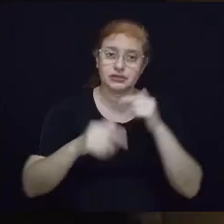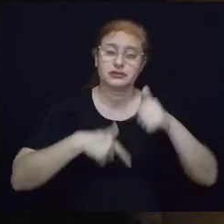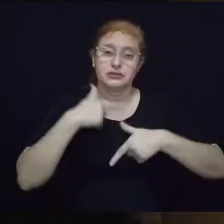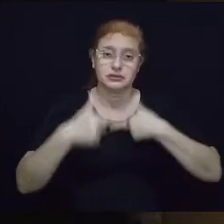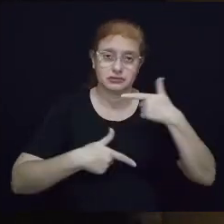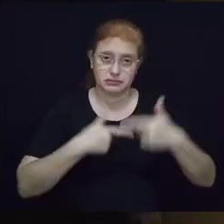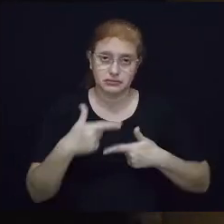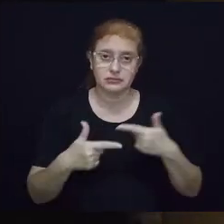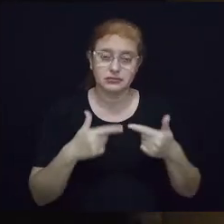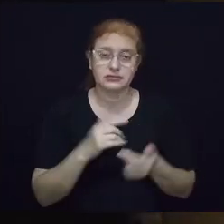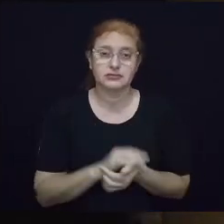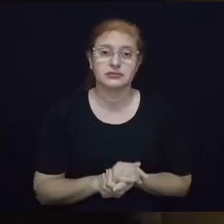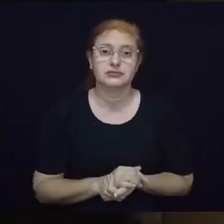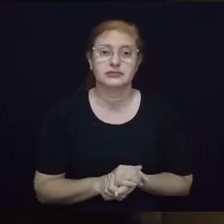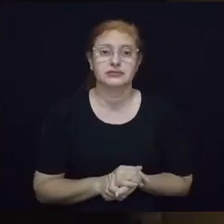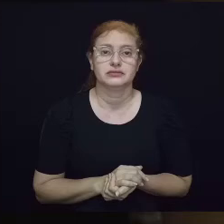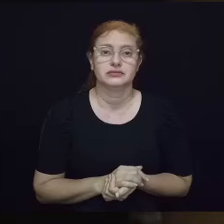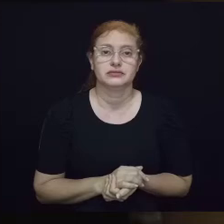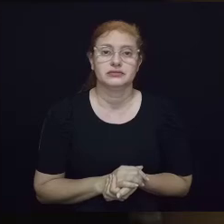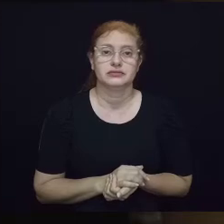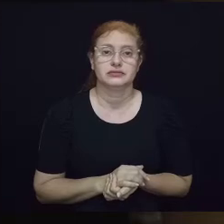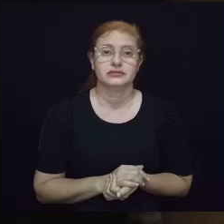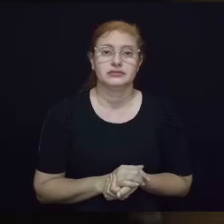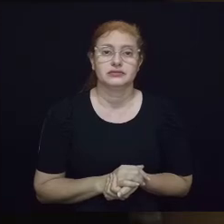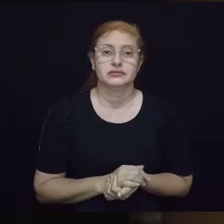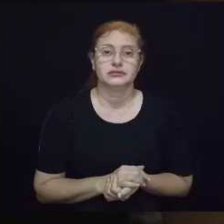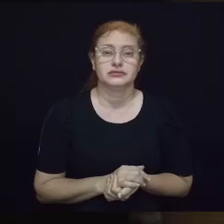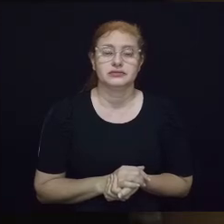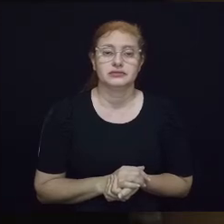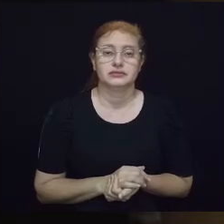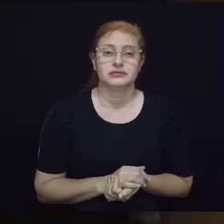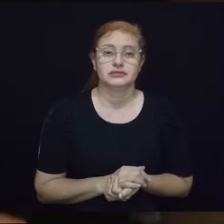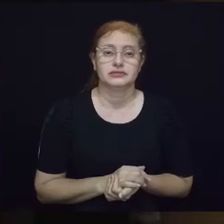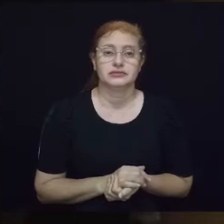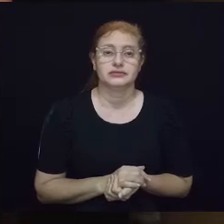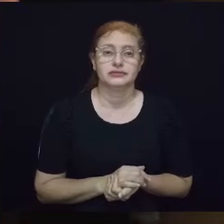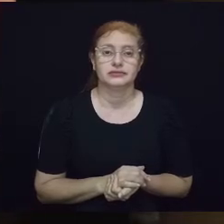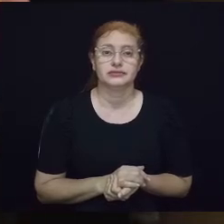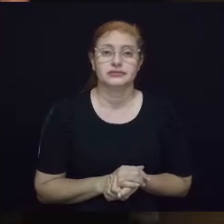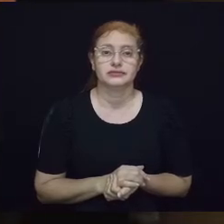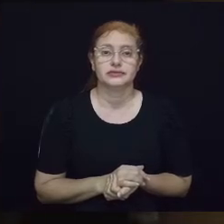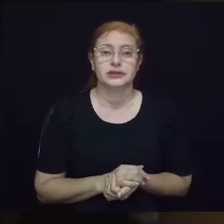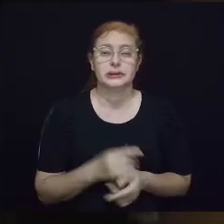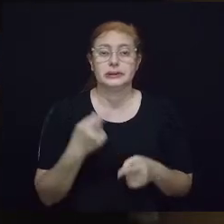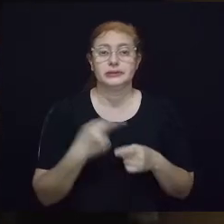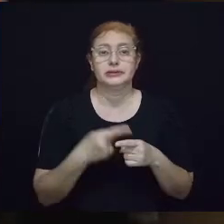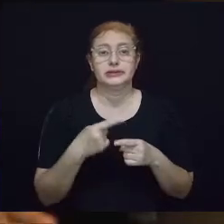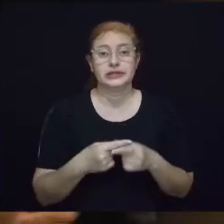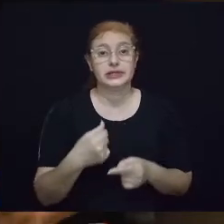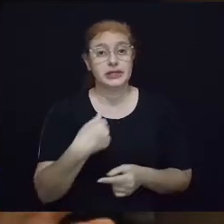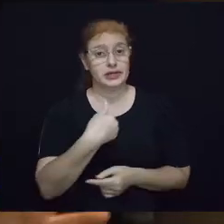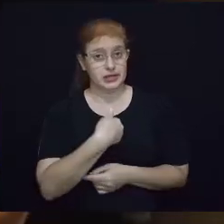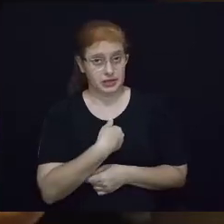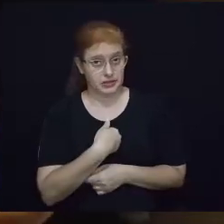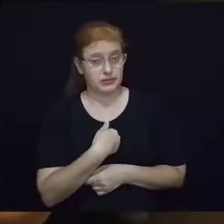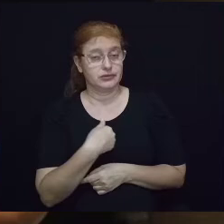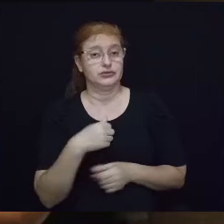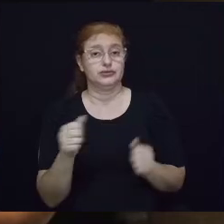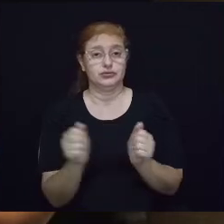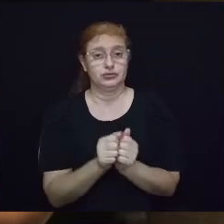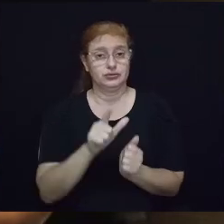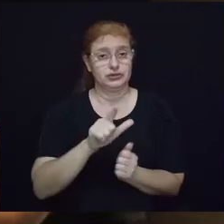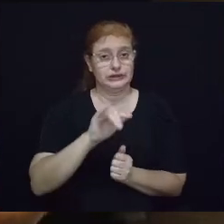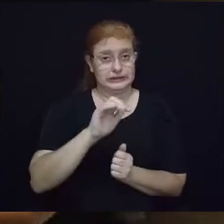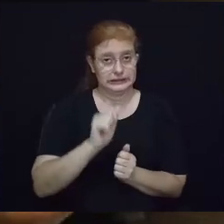trabalho só foi possível pelo fato de eu e a Lia nós termos essa empresa pequena, que é a